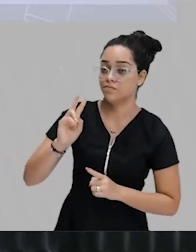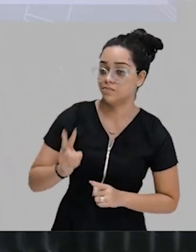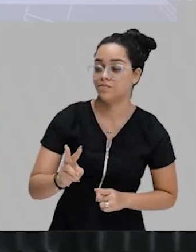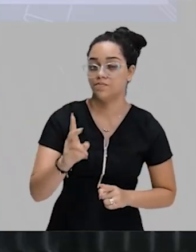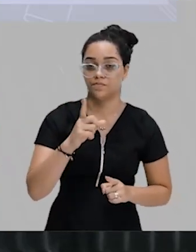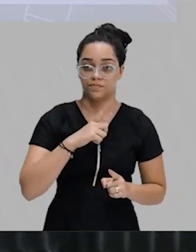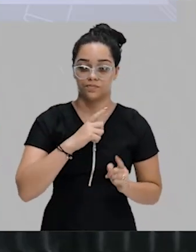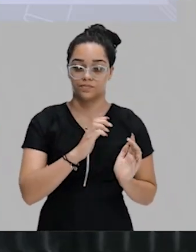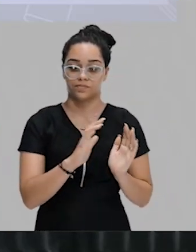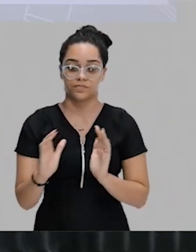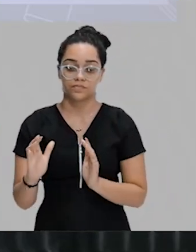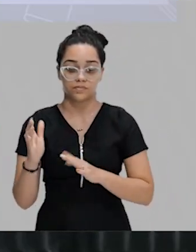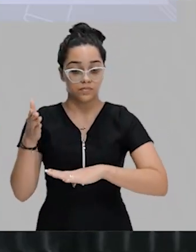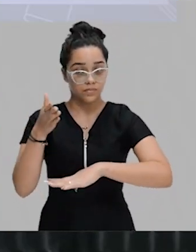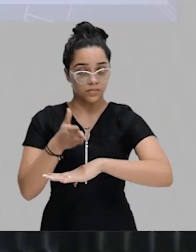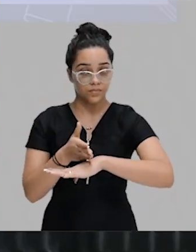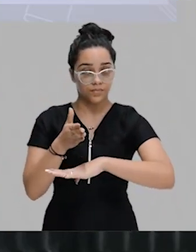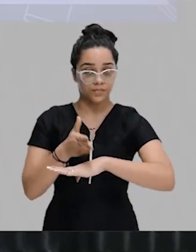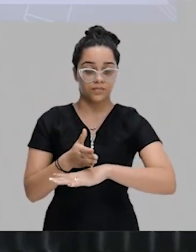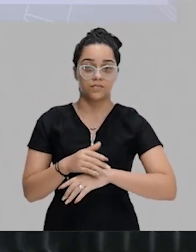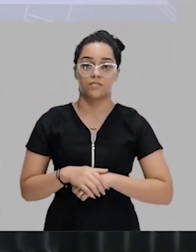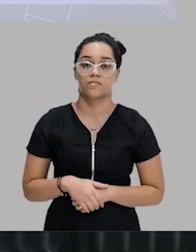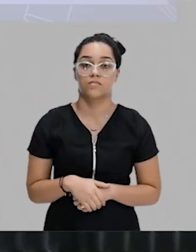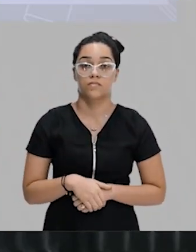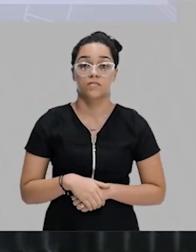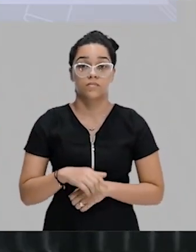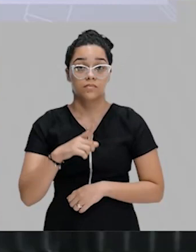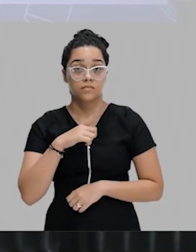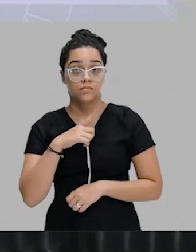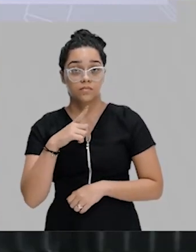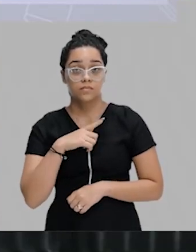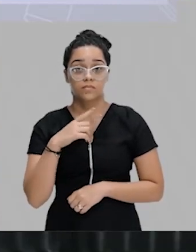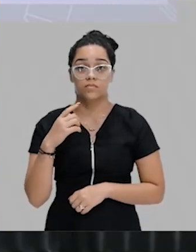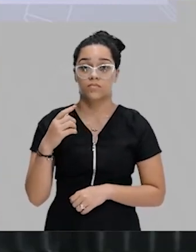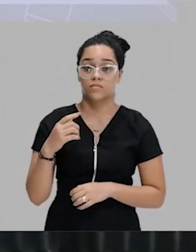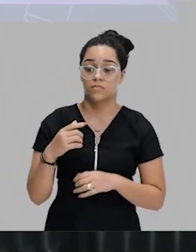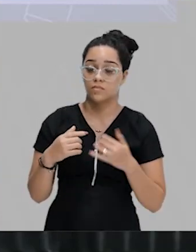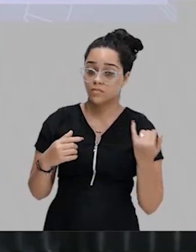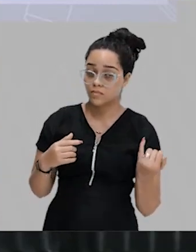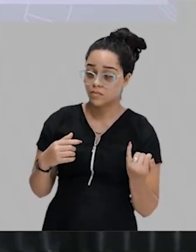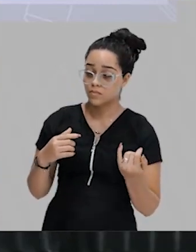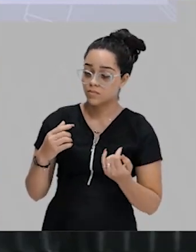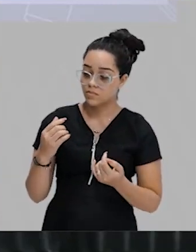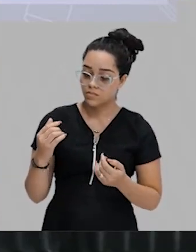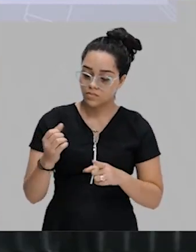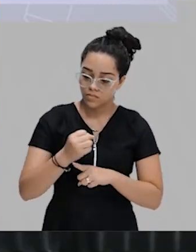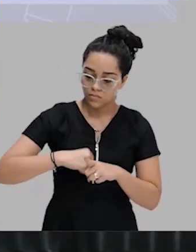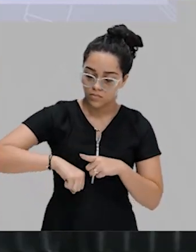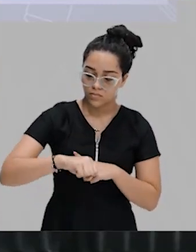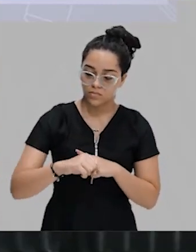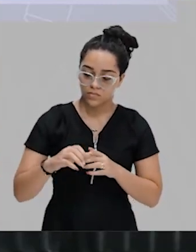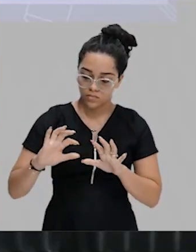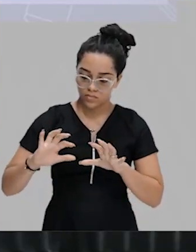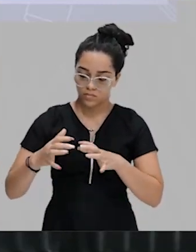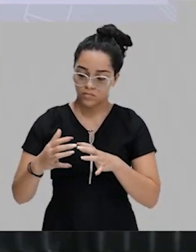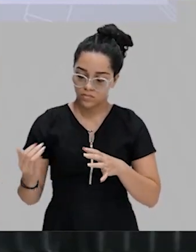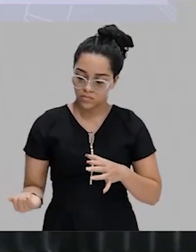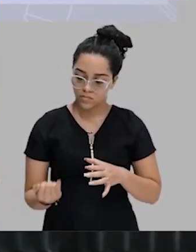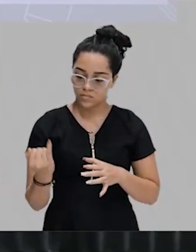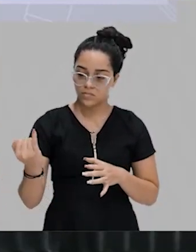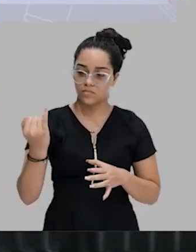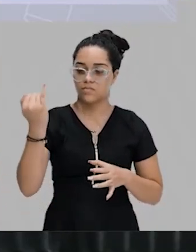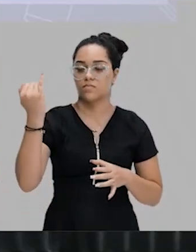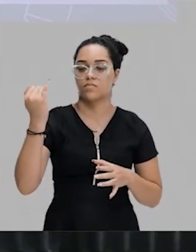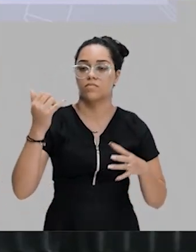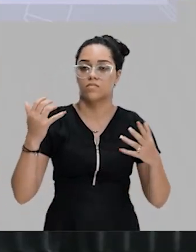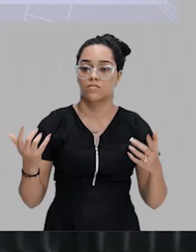teve durante a Idade Média. Uma posição social de classe dominante. A crise do século